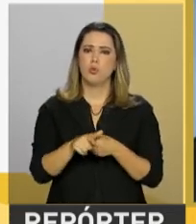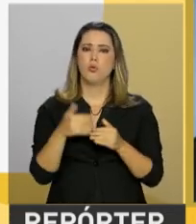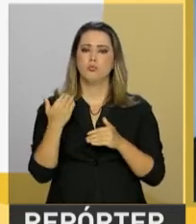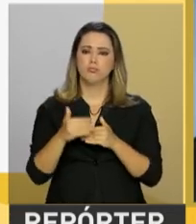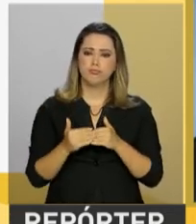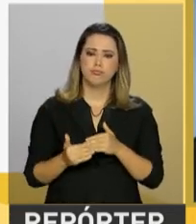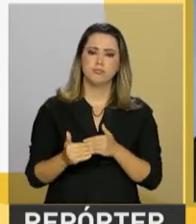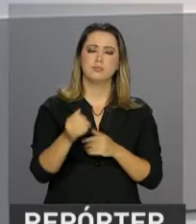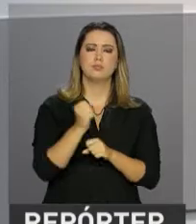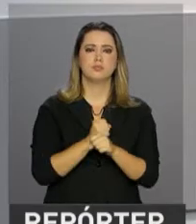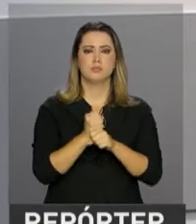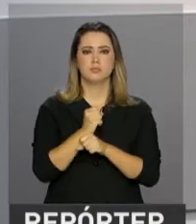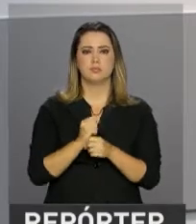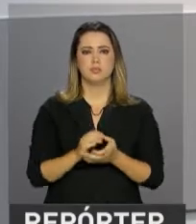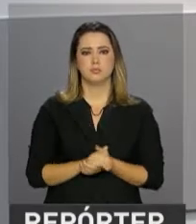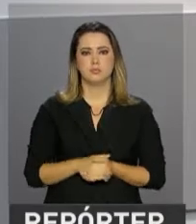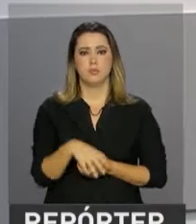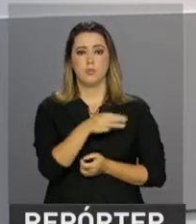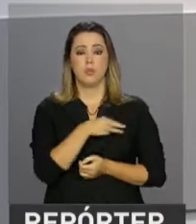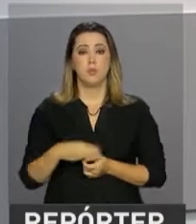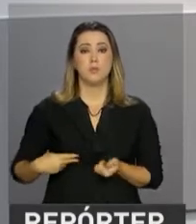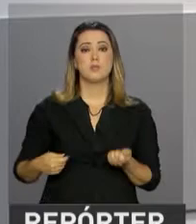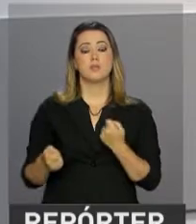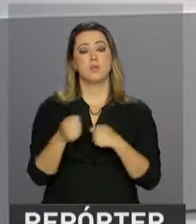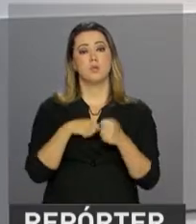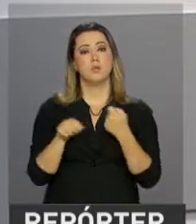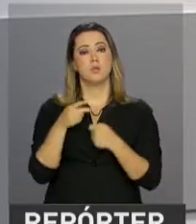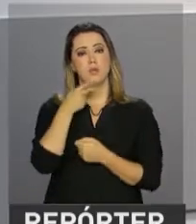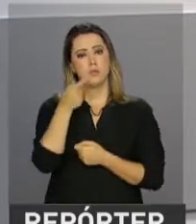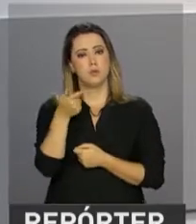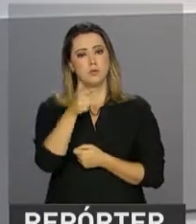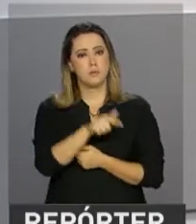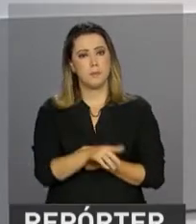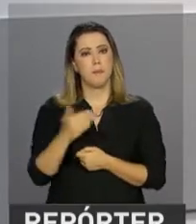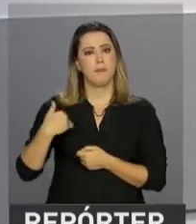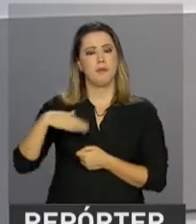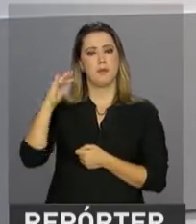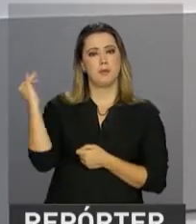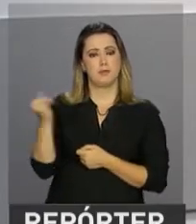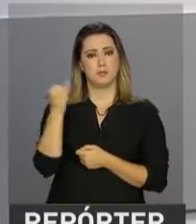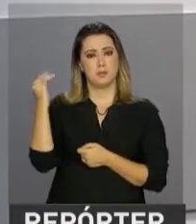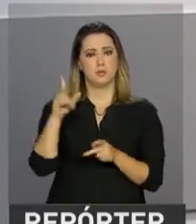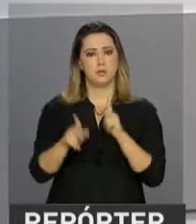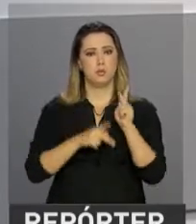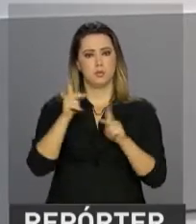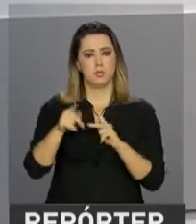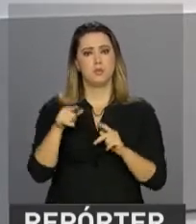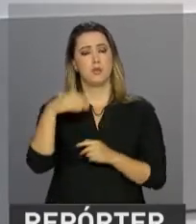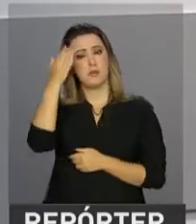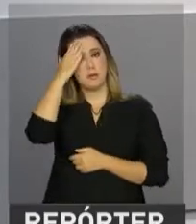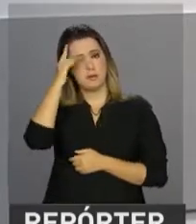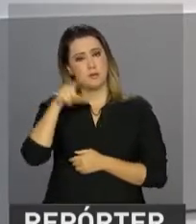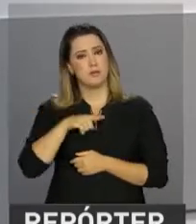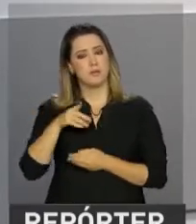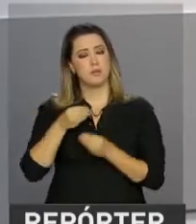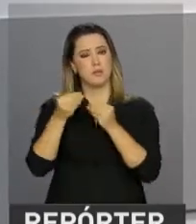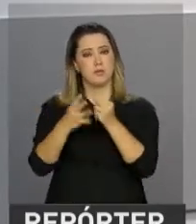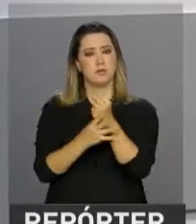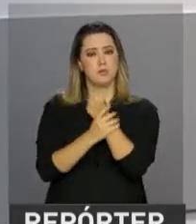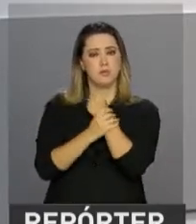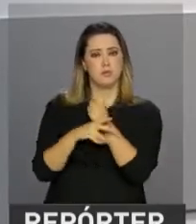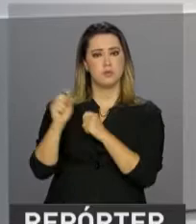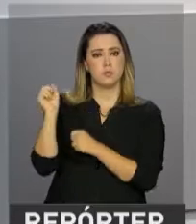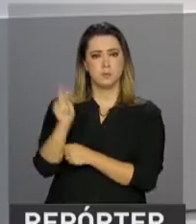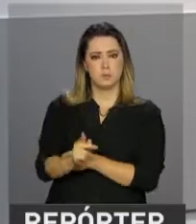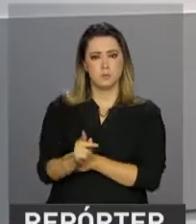nos postos outros o ministro da fazenda voltou a falar que o mais relevante para a população é saber que terá a garantia de